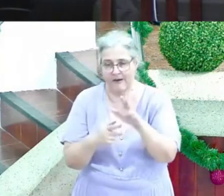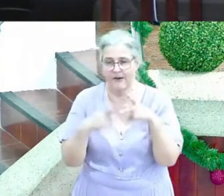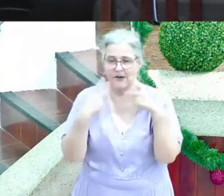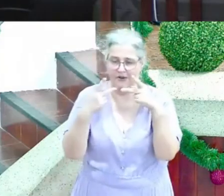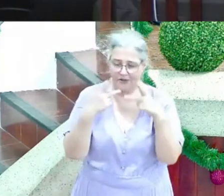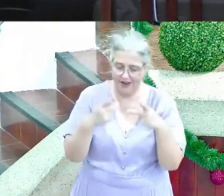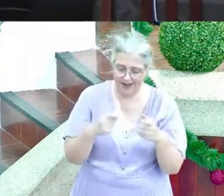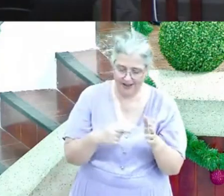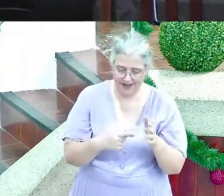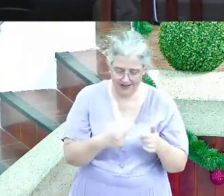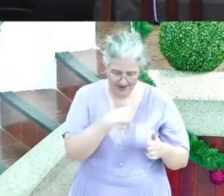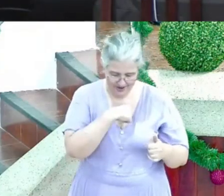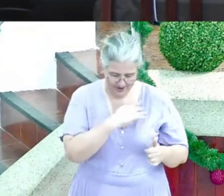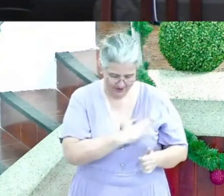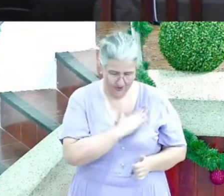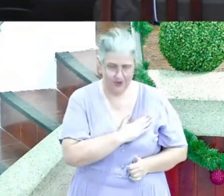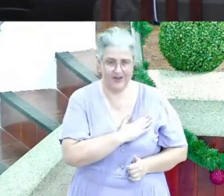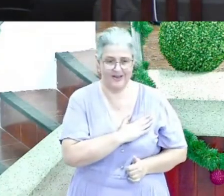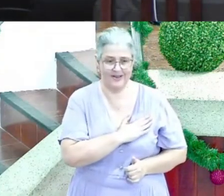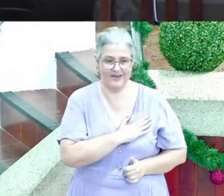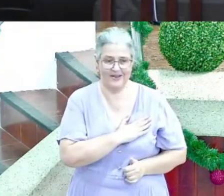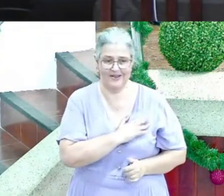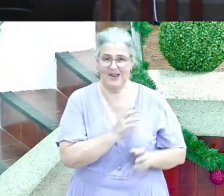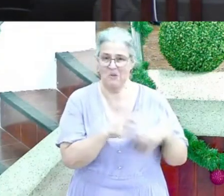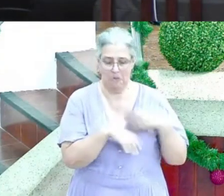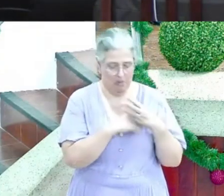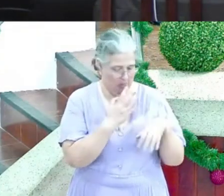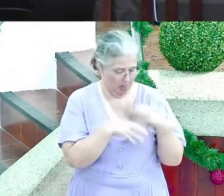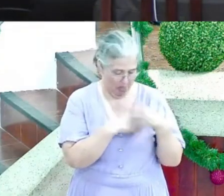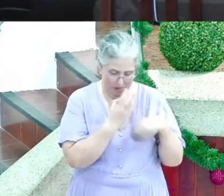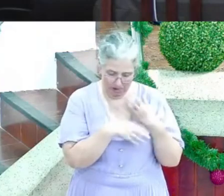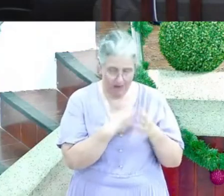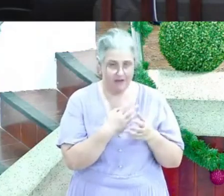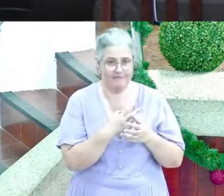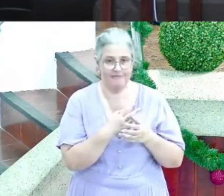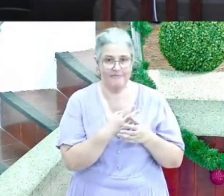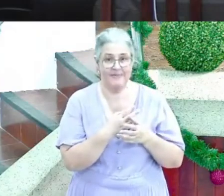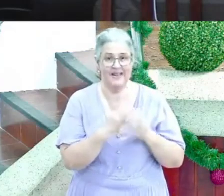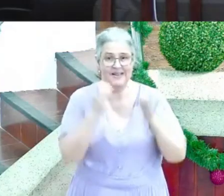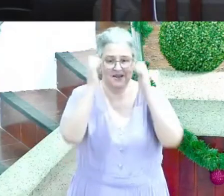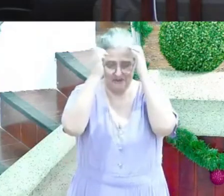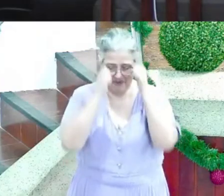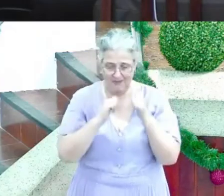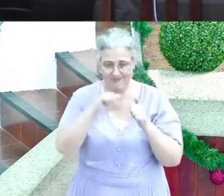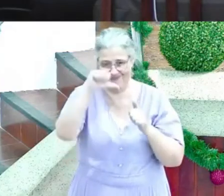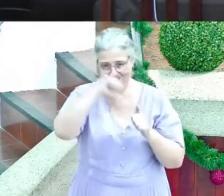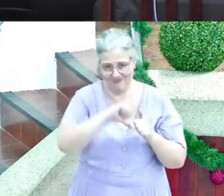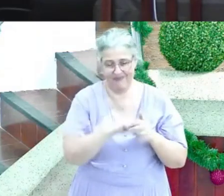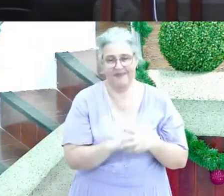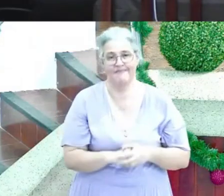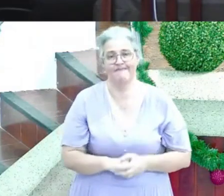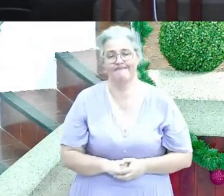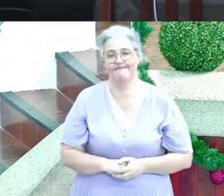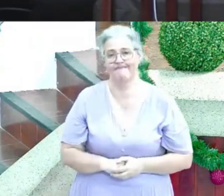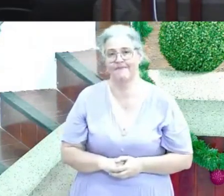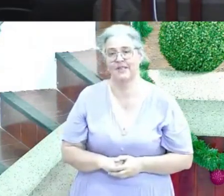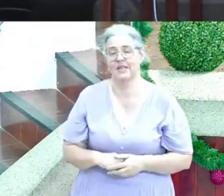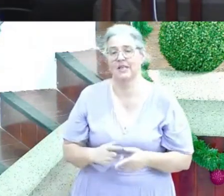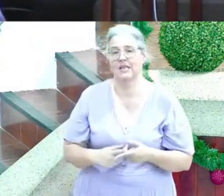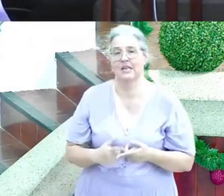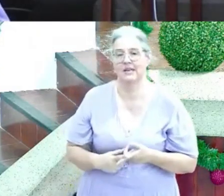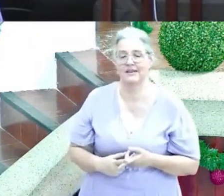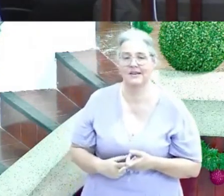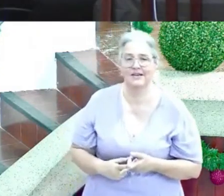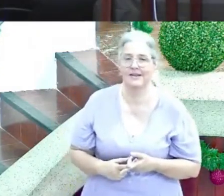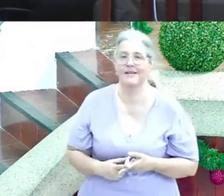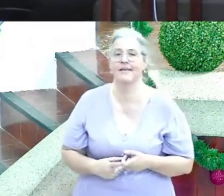do homem, o caos, depravação moral e espiritual, e a necessidade